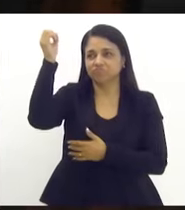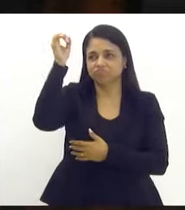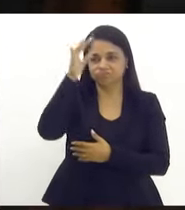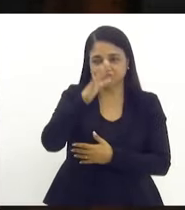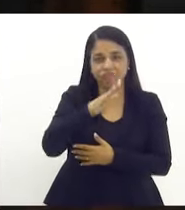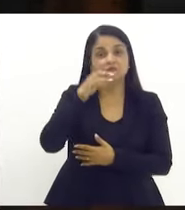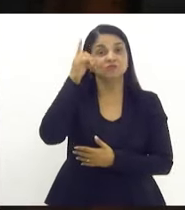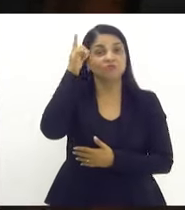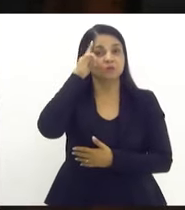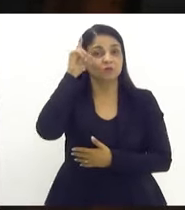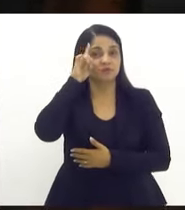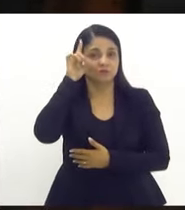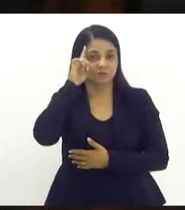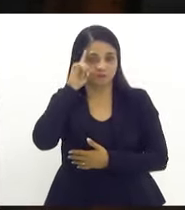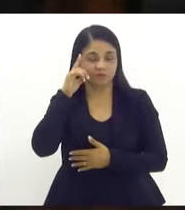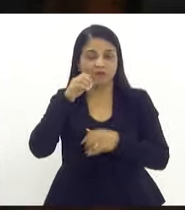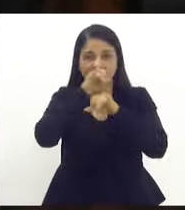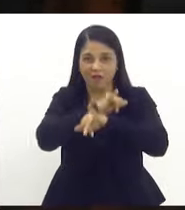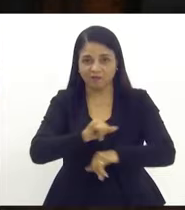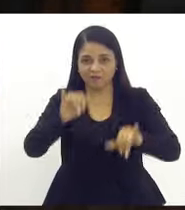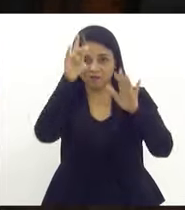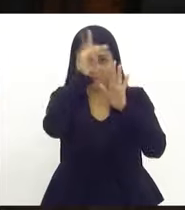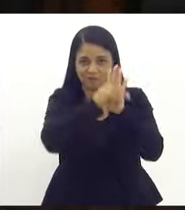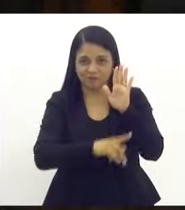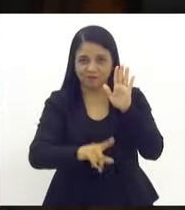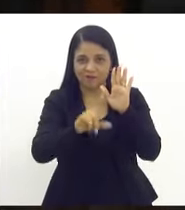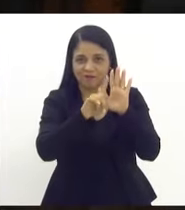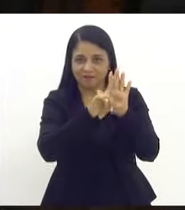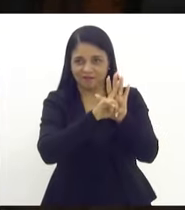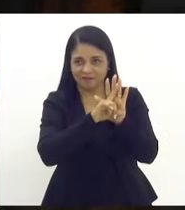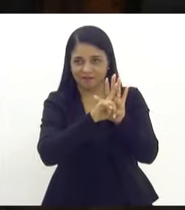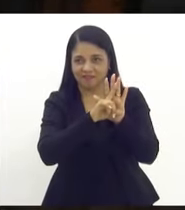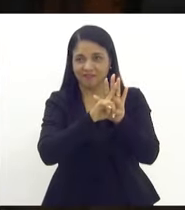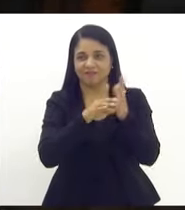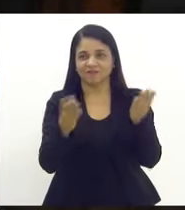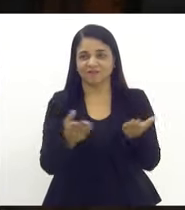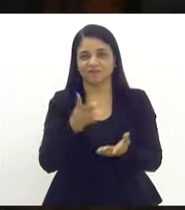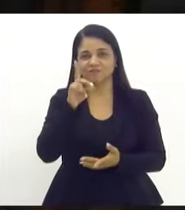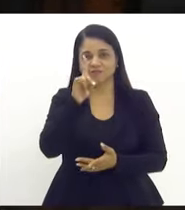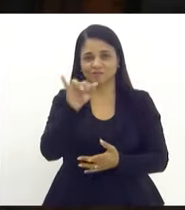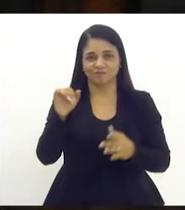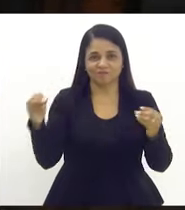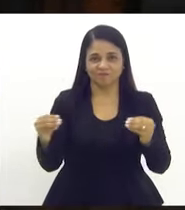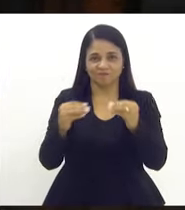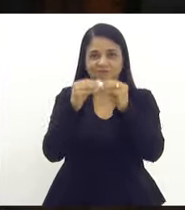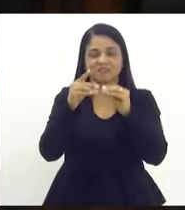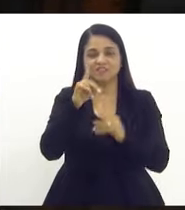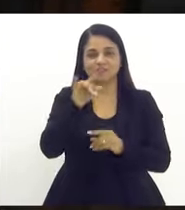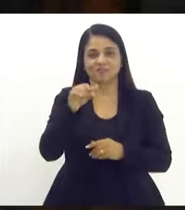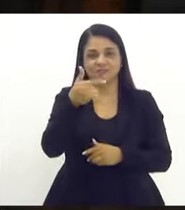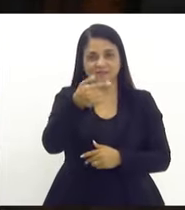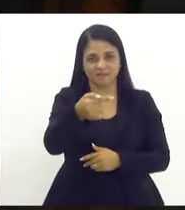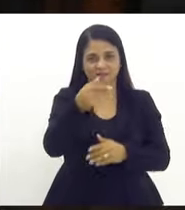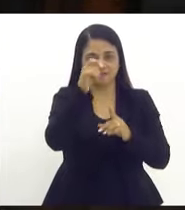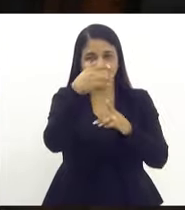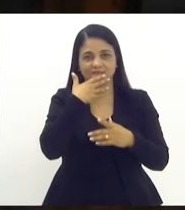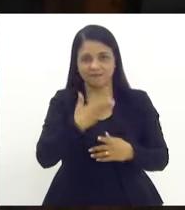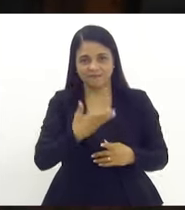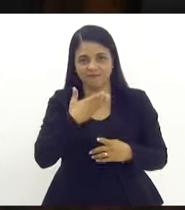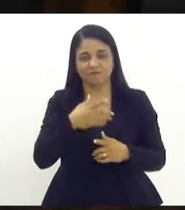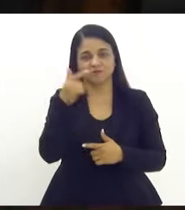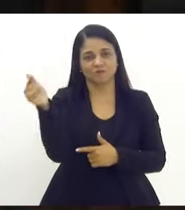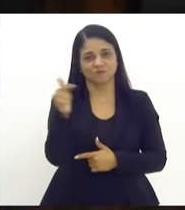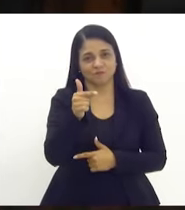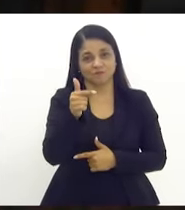dias. Anuncio, ordem do dia, sessão ordinária do dia 7 de dezembro